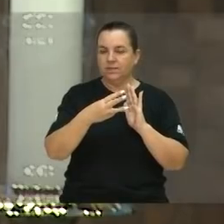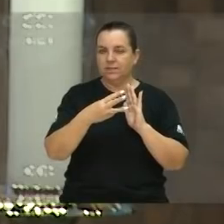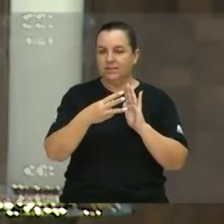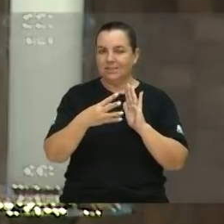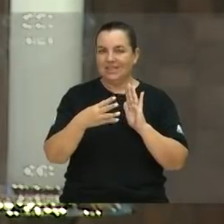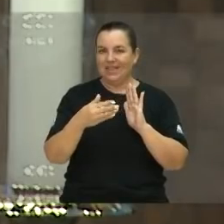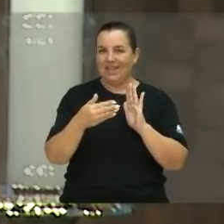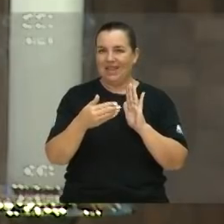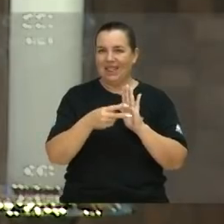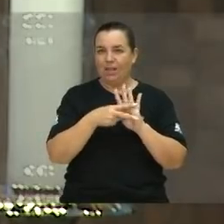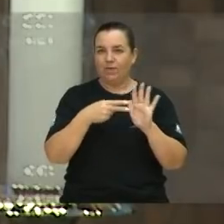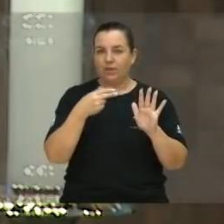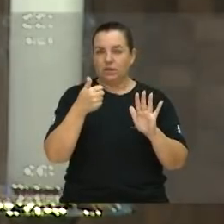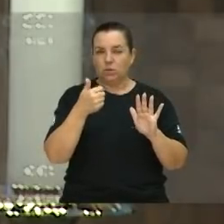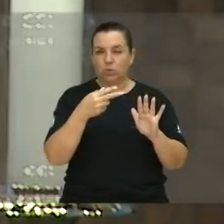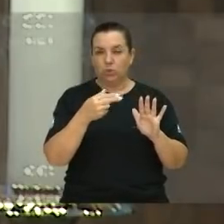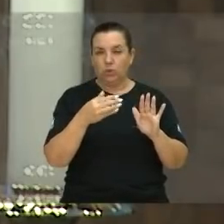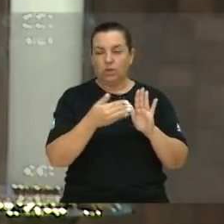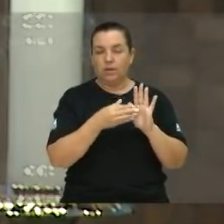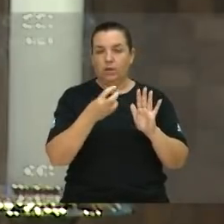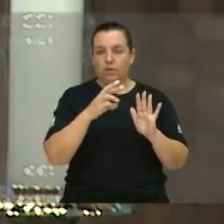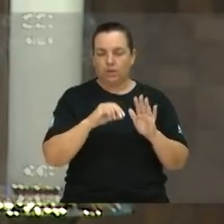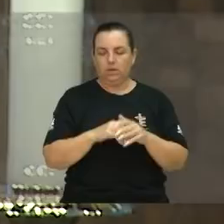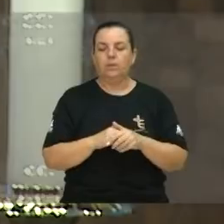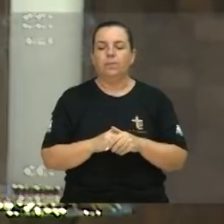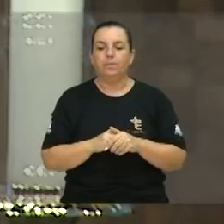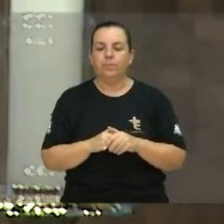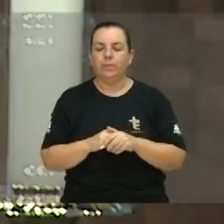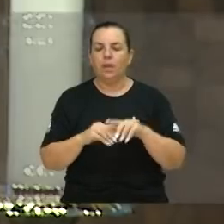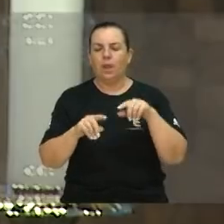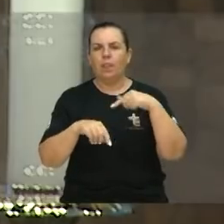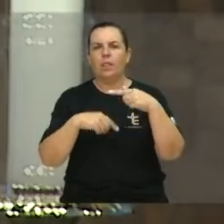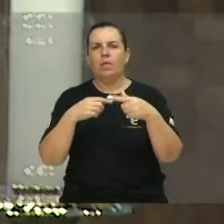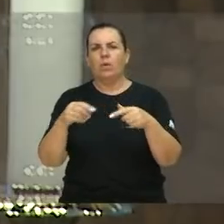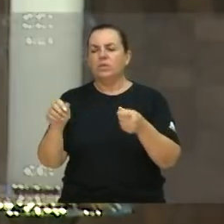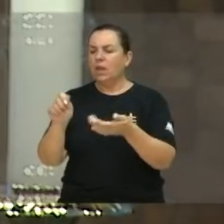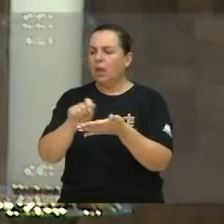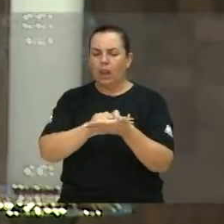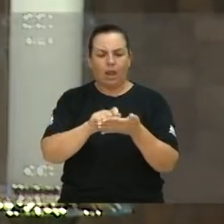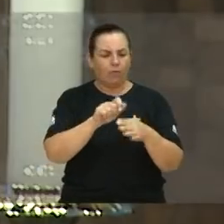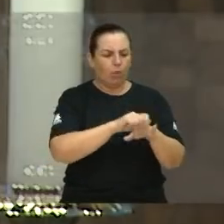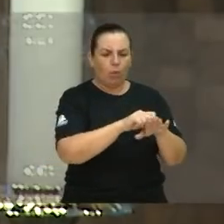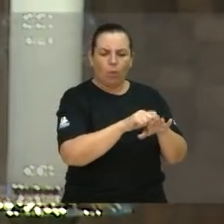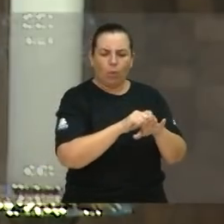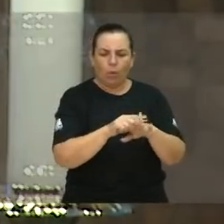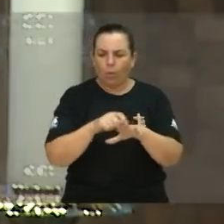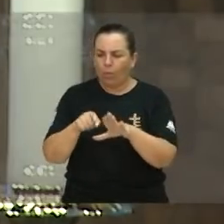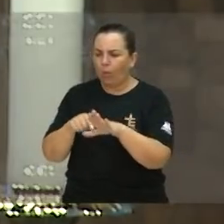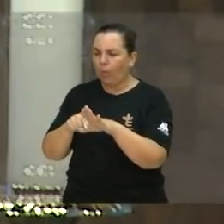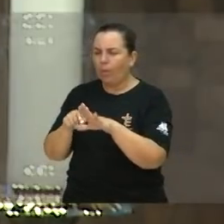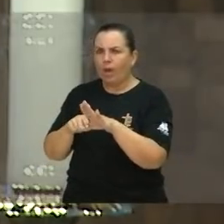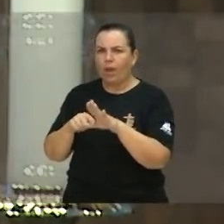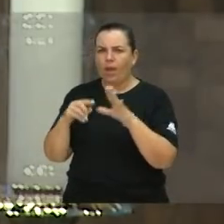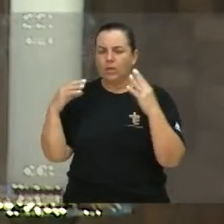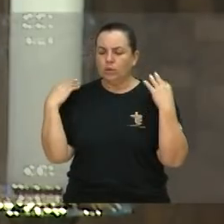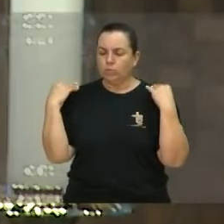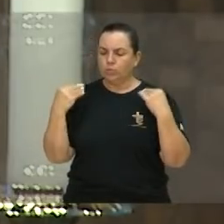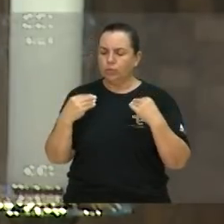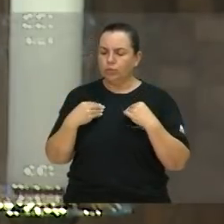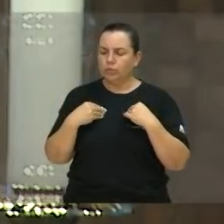depois que ele lavou os pés retomou o manto voltou a mesa ele se